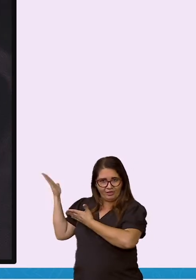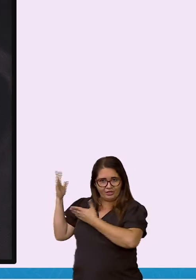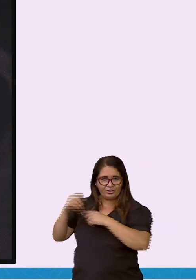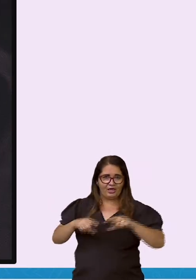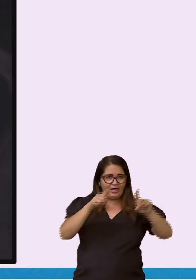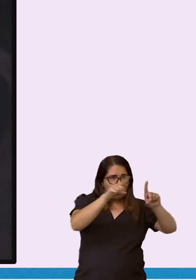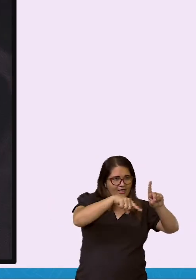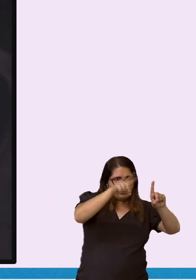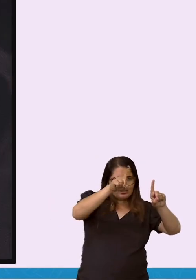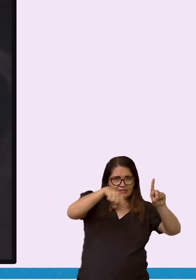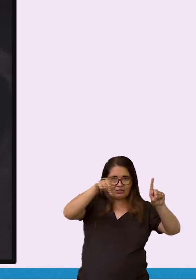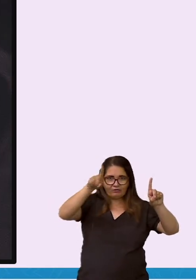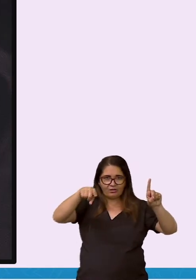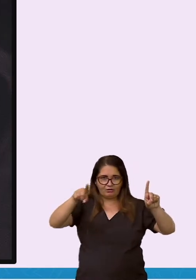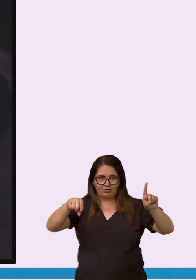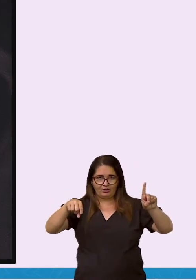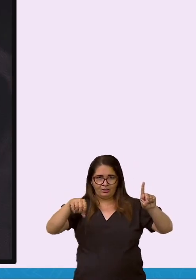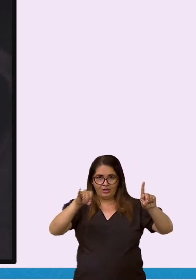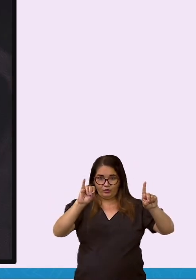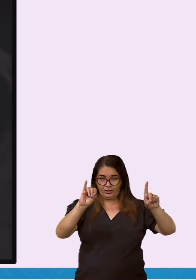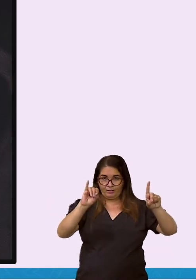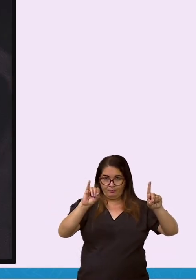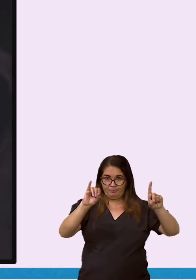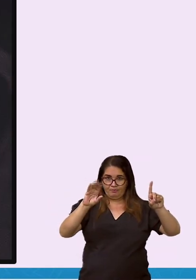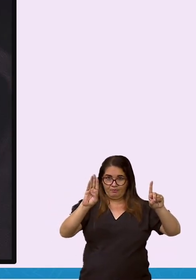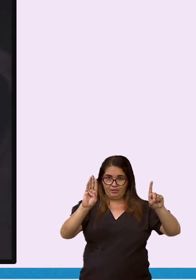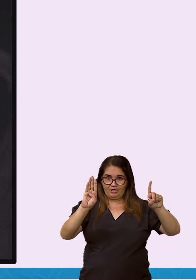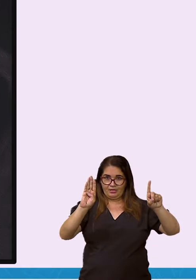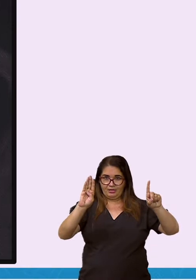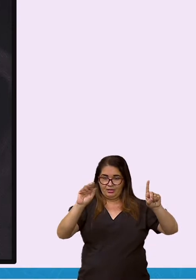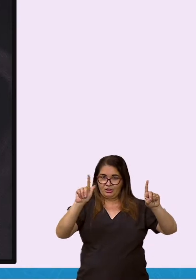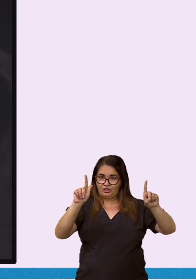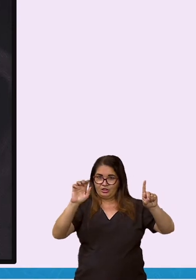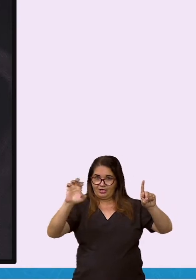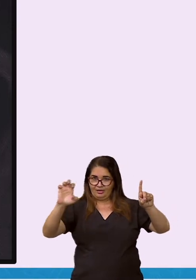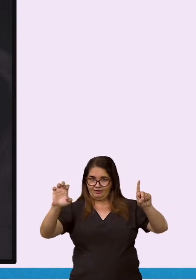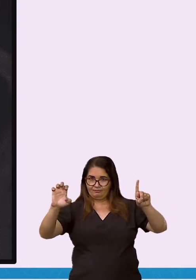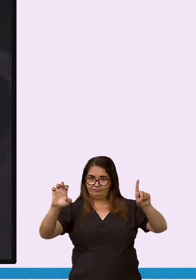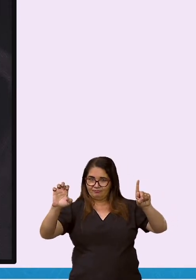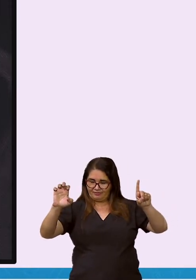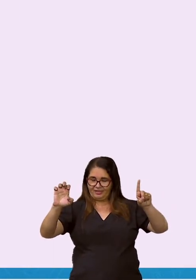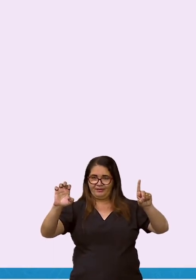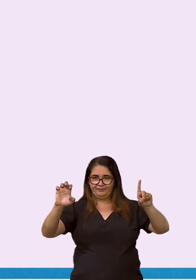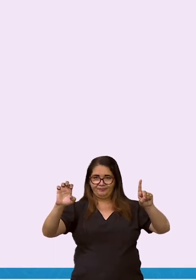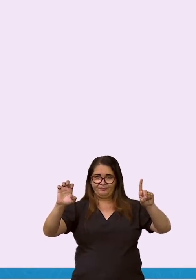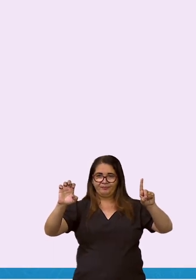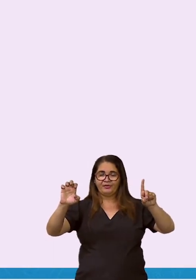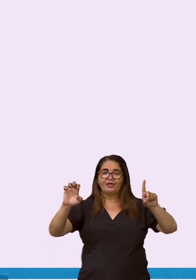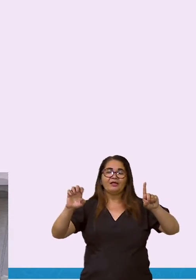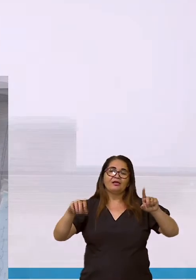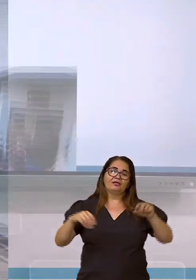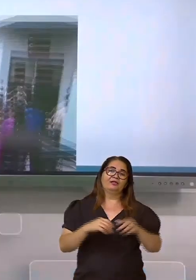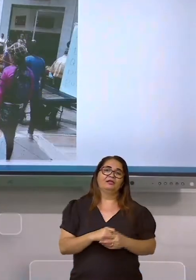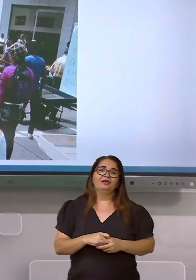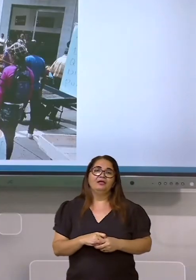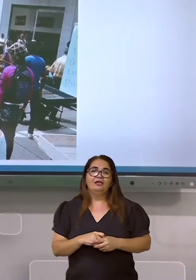tem crescido, infelizmente, tá? 2020.